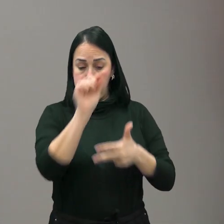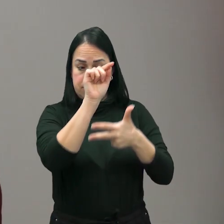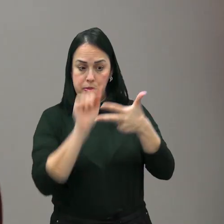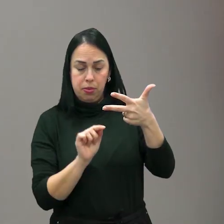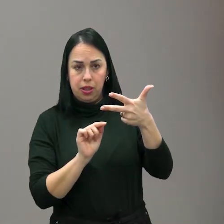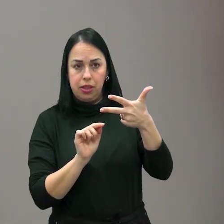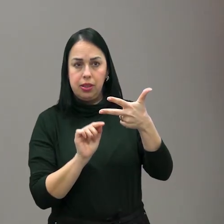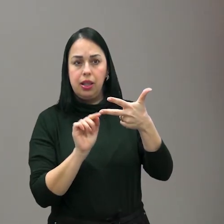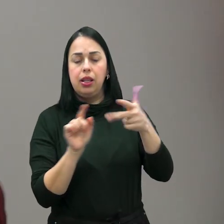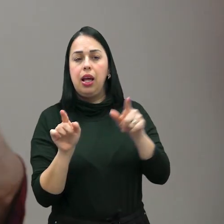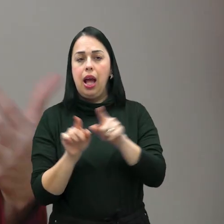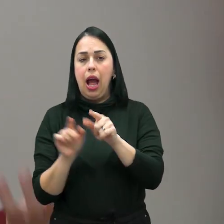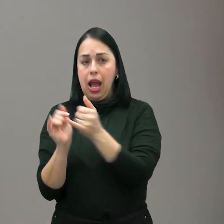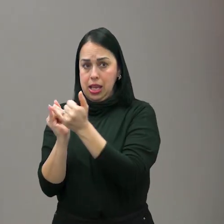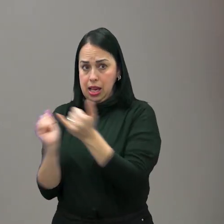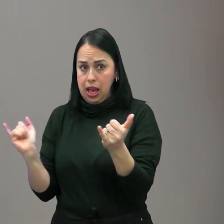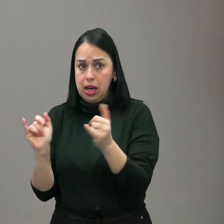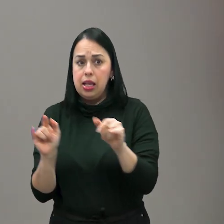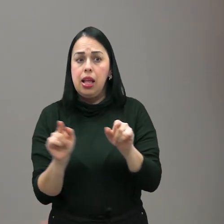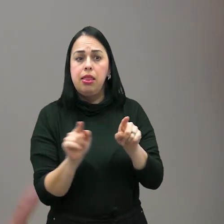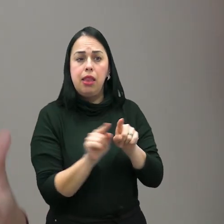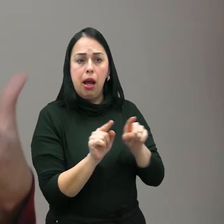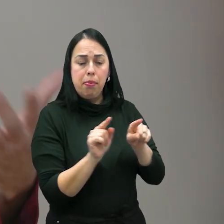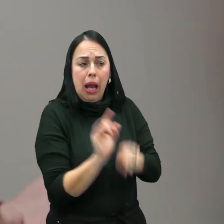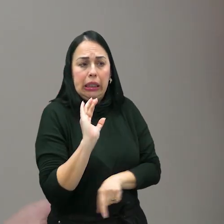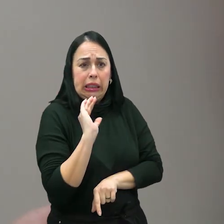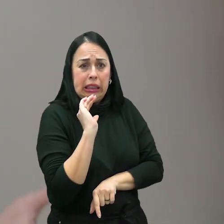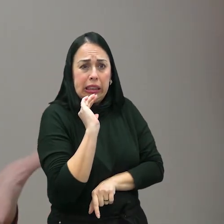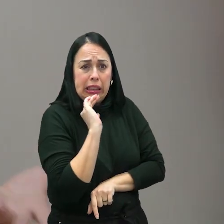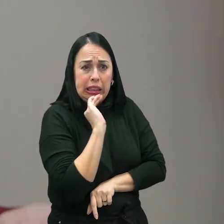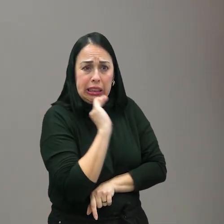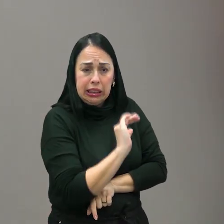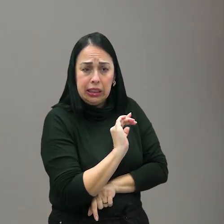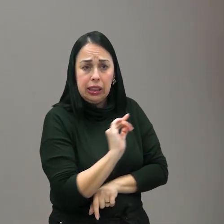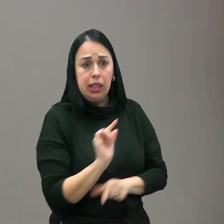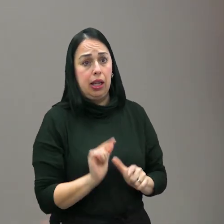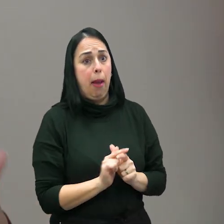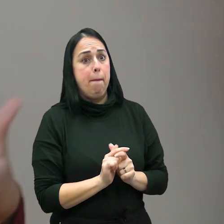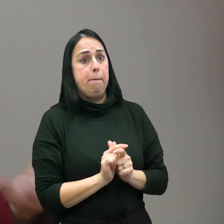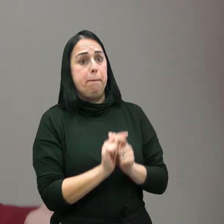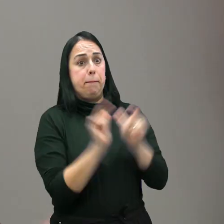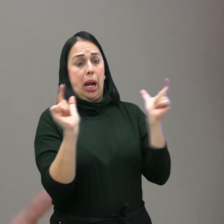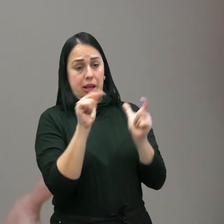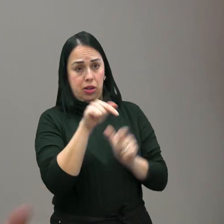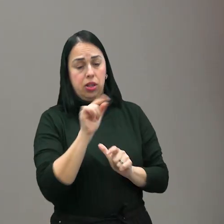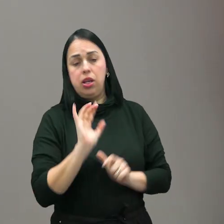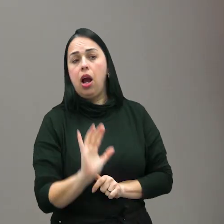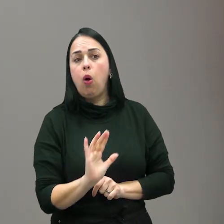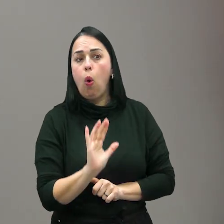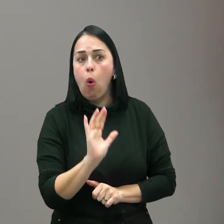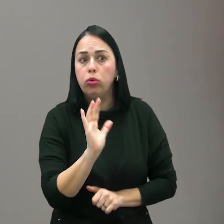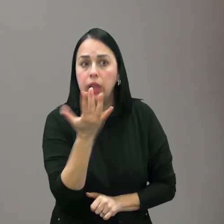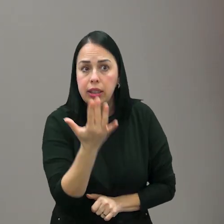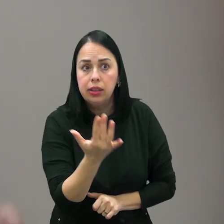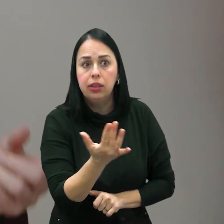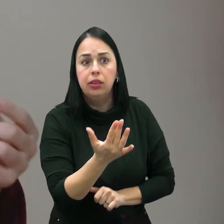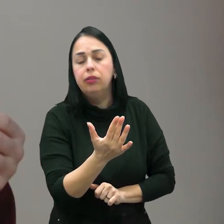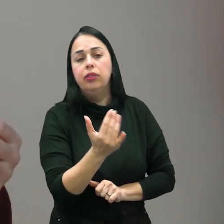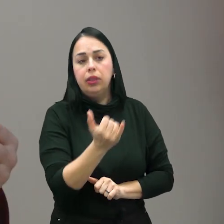queimaduras elétricas. Tem as térmicas também, que acredito que sejam a maioria, né, que vocês recebem no hospital